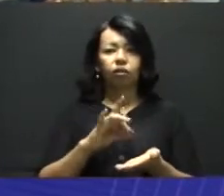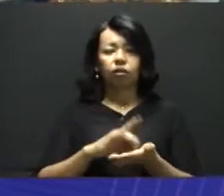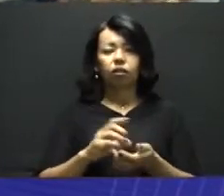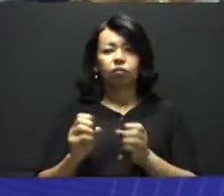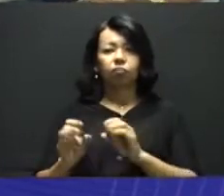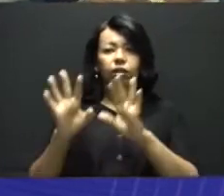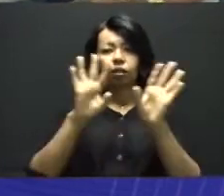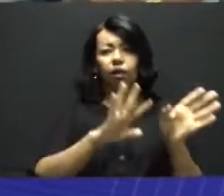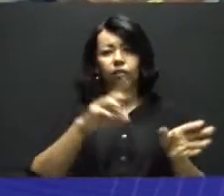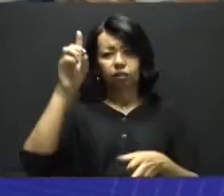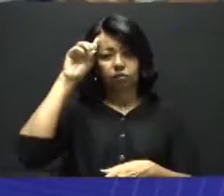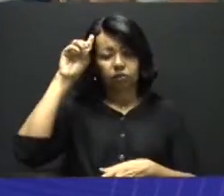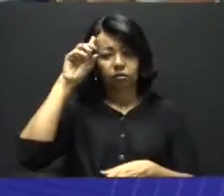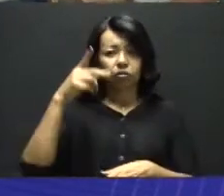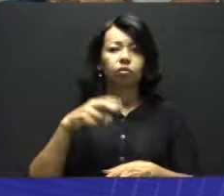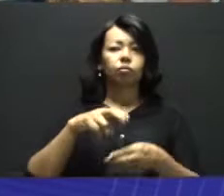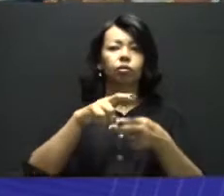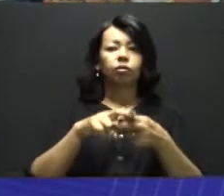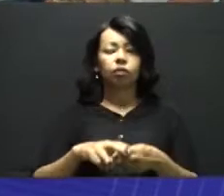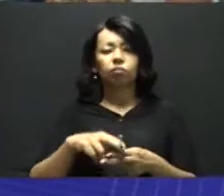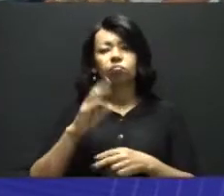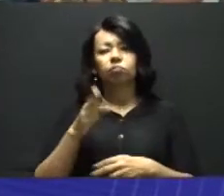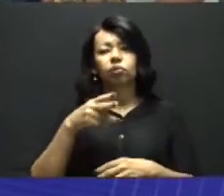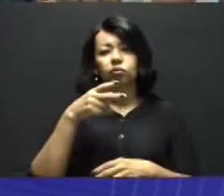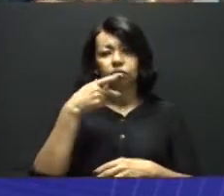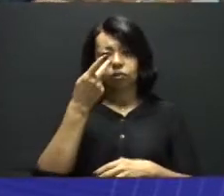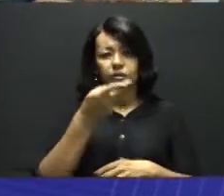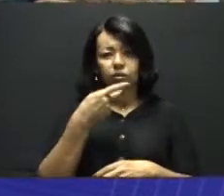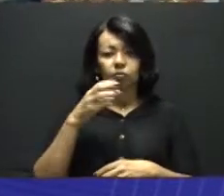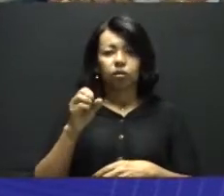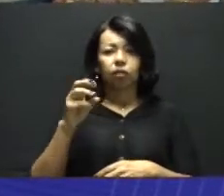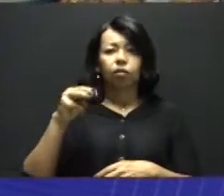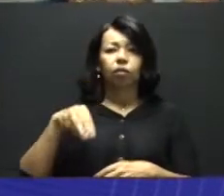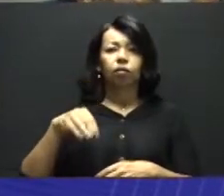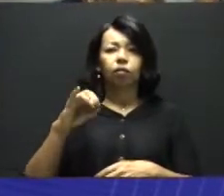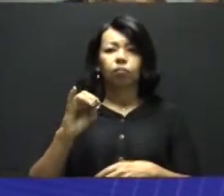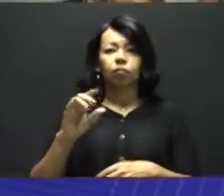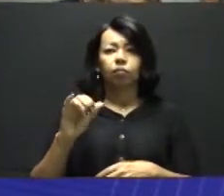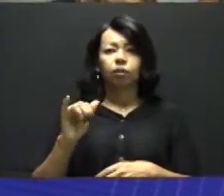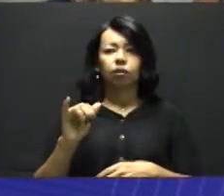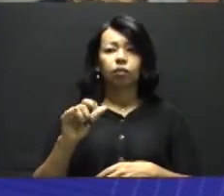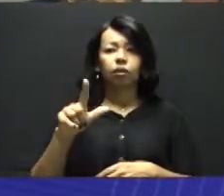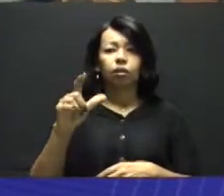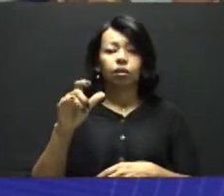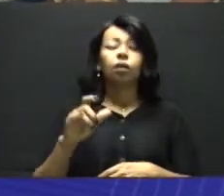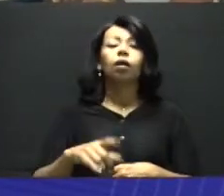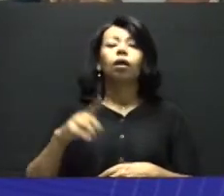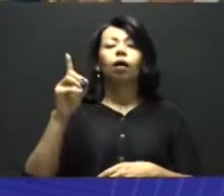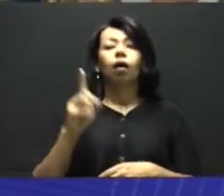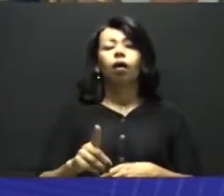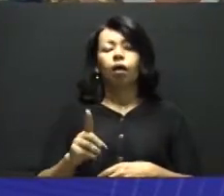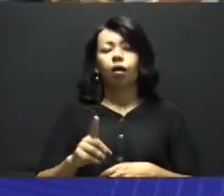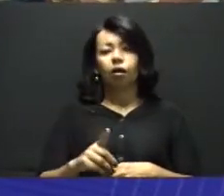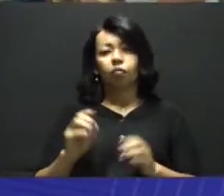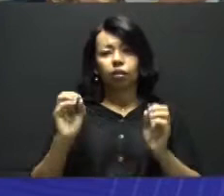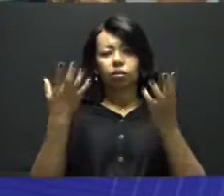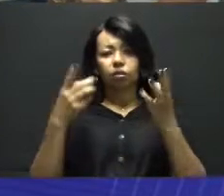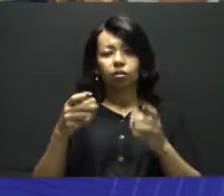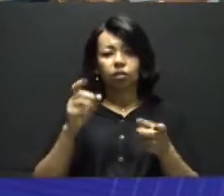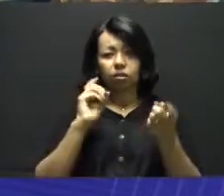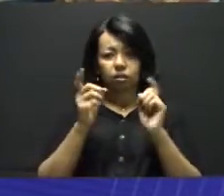deus pelas razões descritas emily lima dos santos é homenageada neste ato